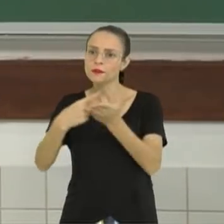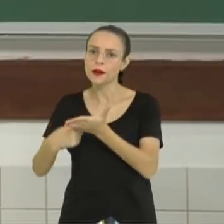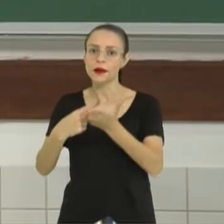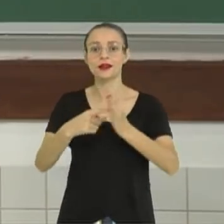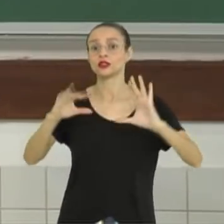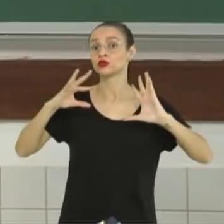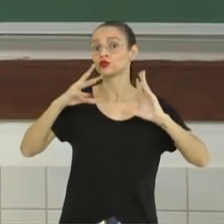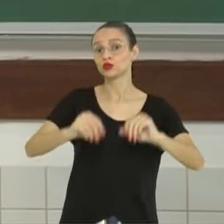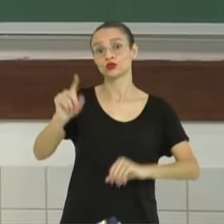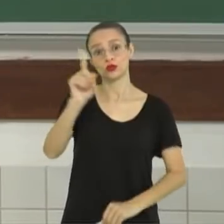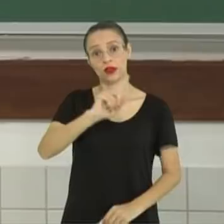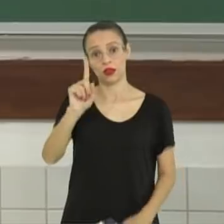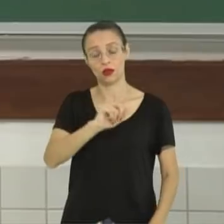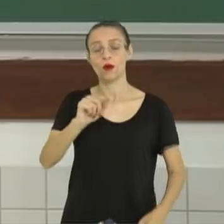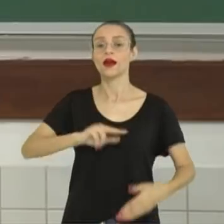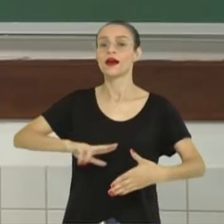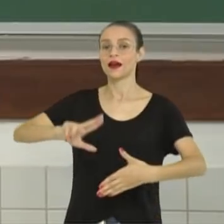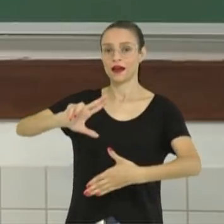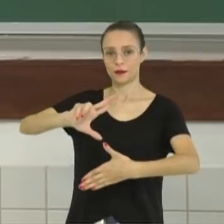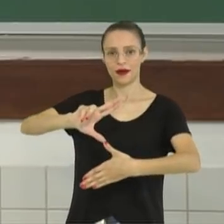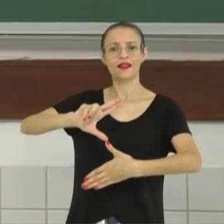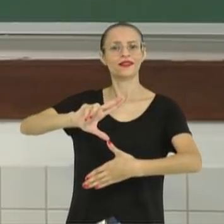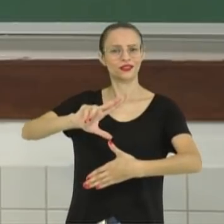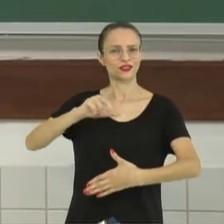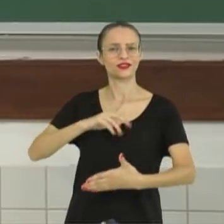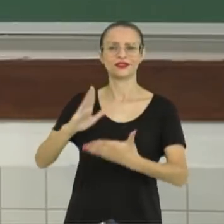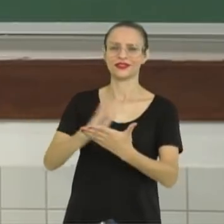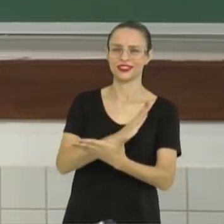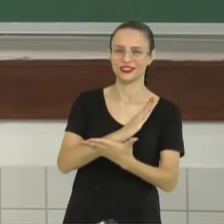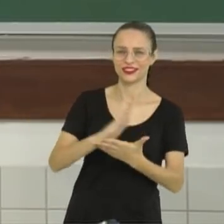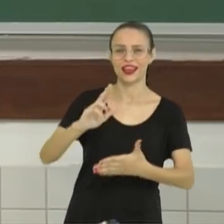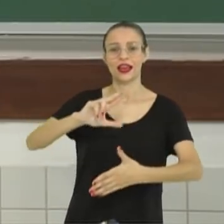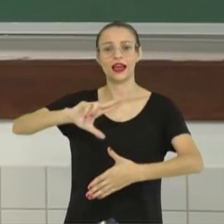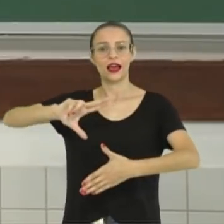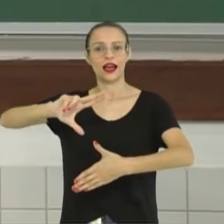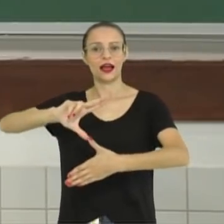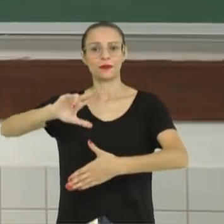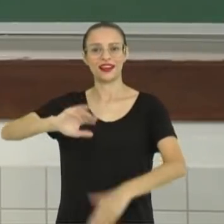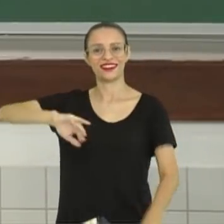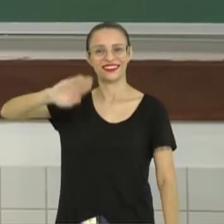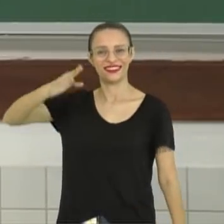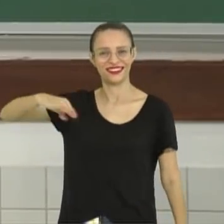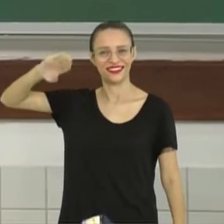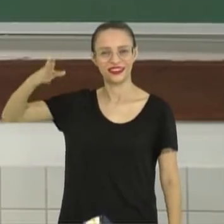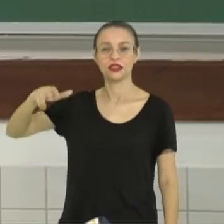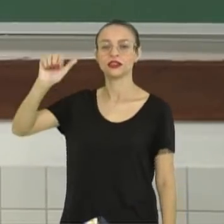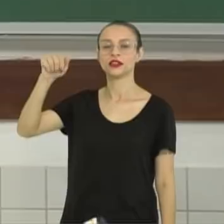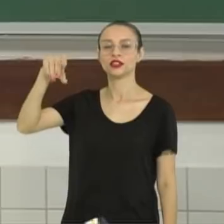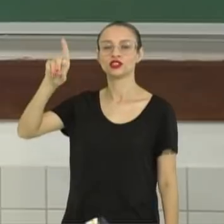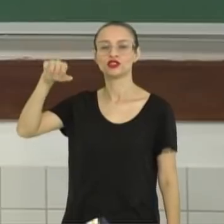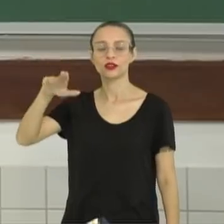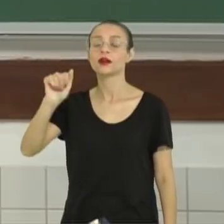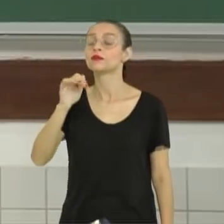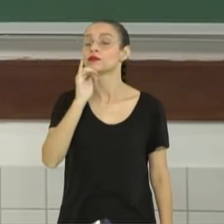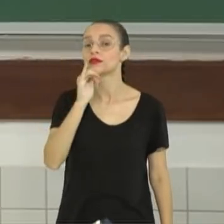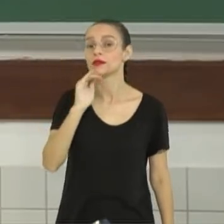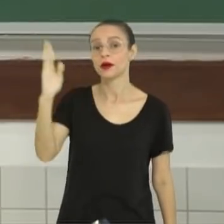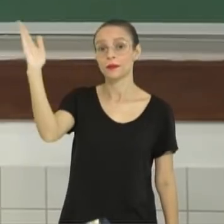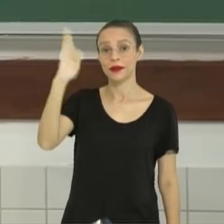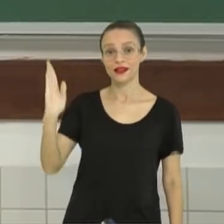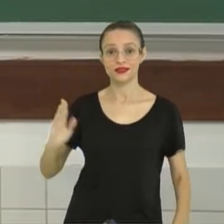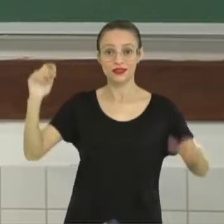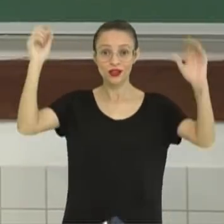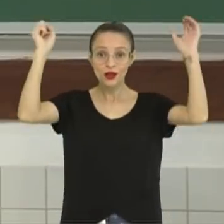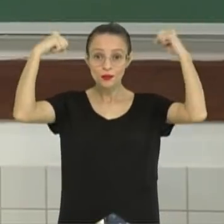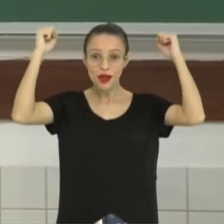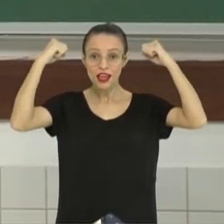América Latina. A América Latina também tem subdivisões, né? A América Andina. A subdivisão da América Latina, por exemplo, Brasil e México